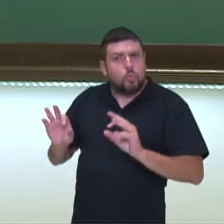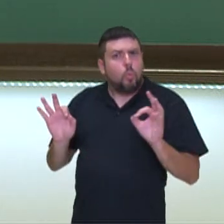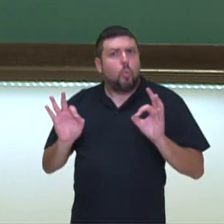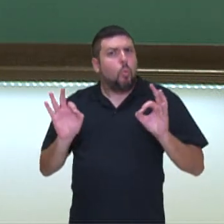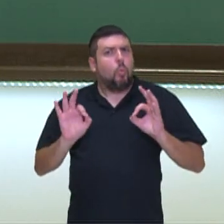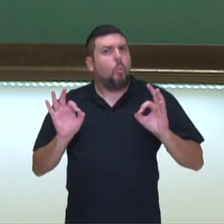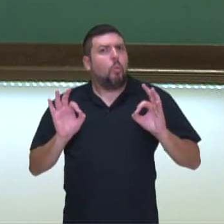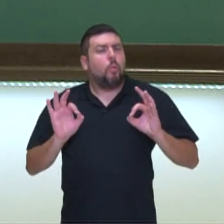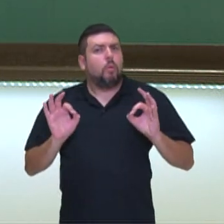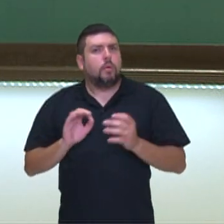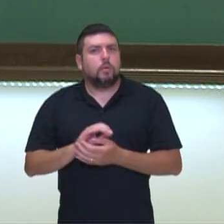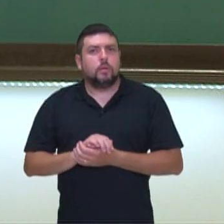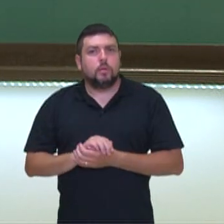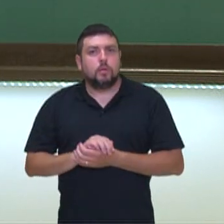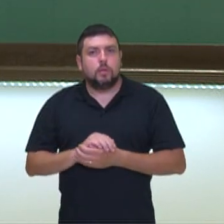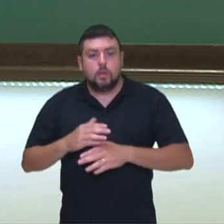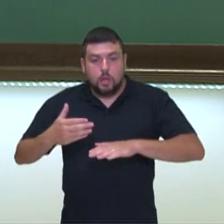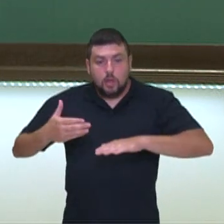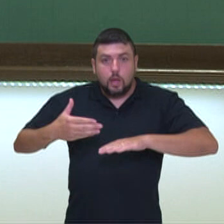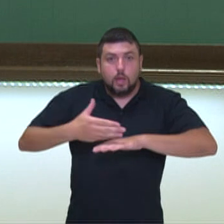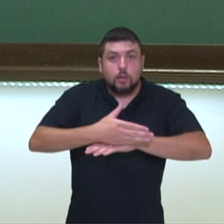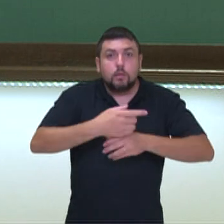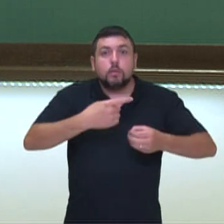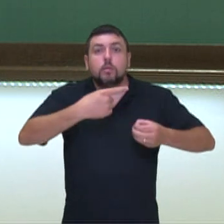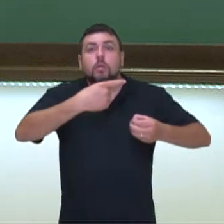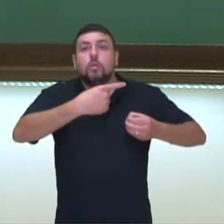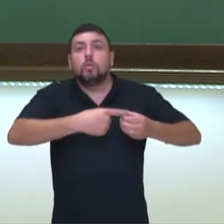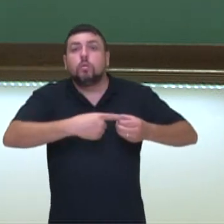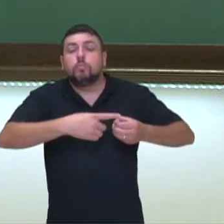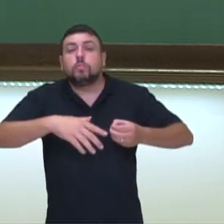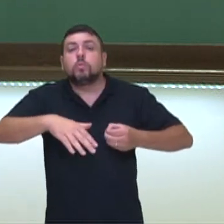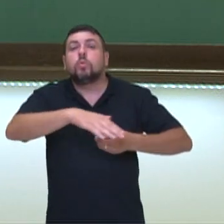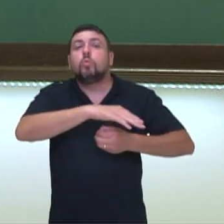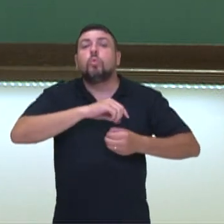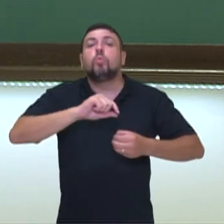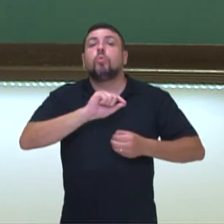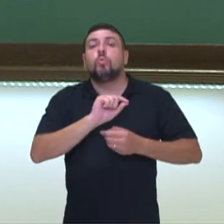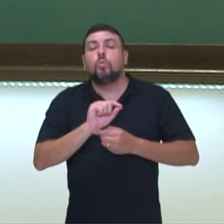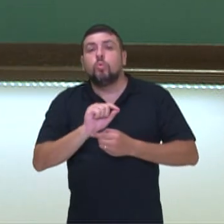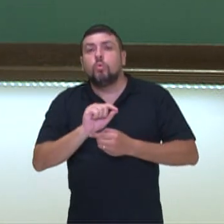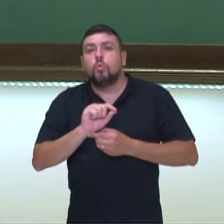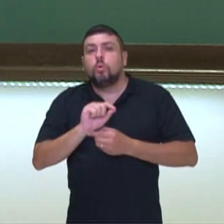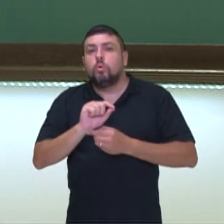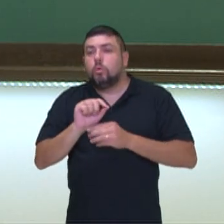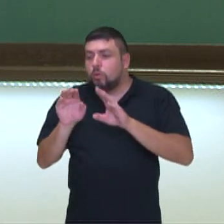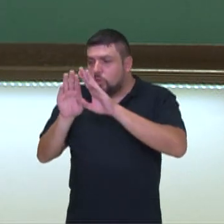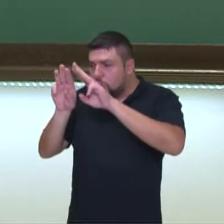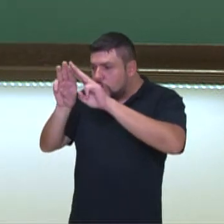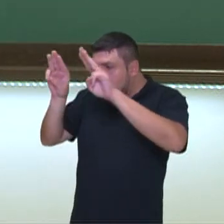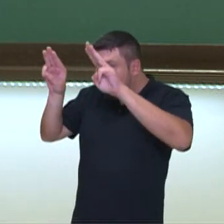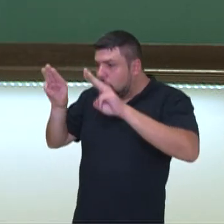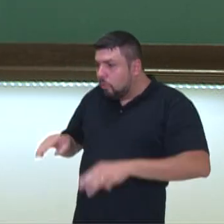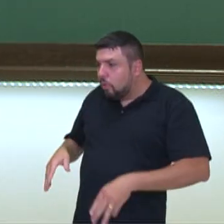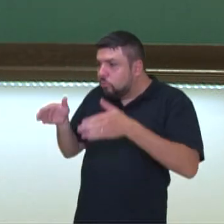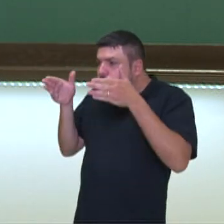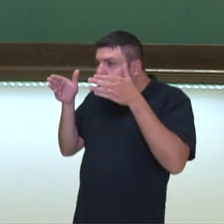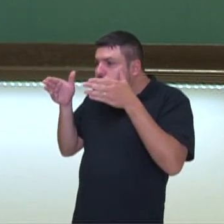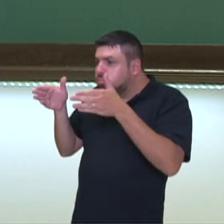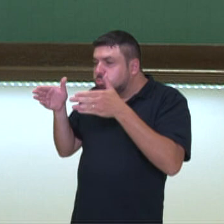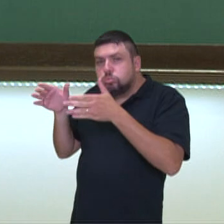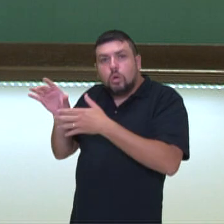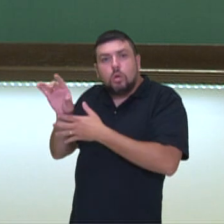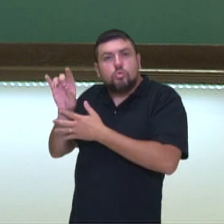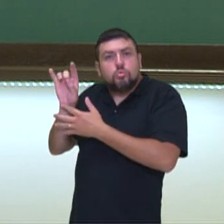disso. A intervenção urbana, como o nome já diz, ela sai desse meio exclusivo, único de